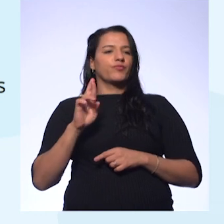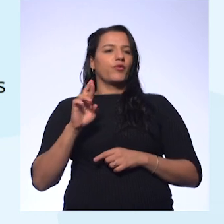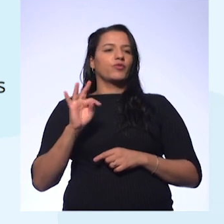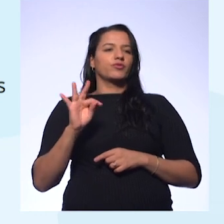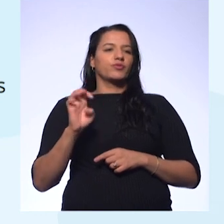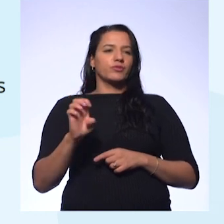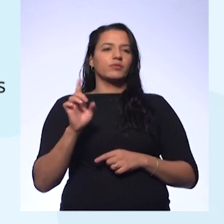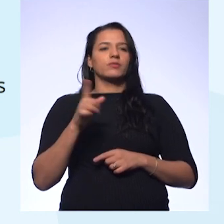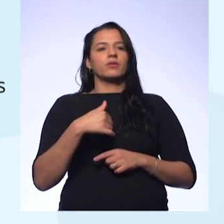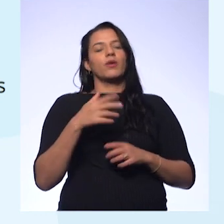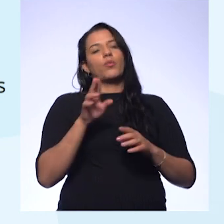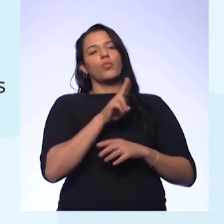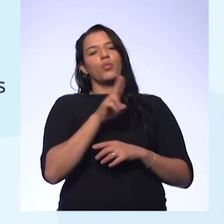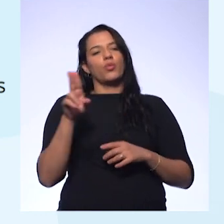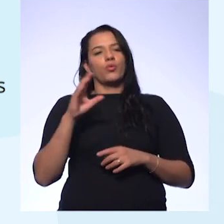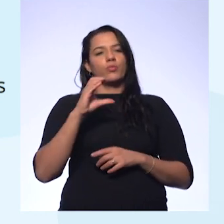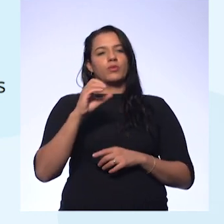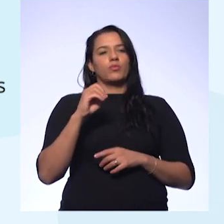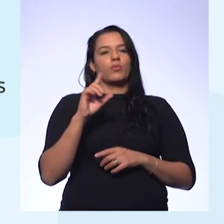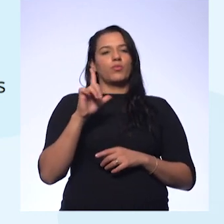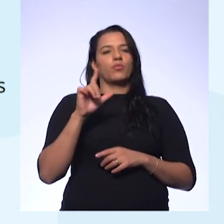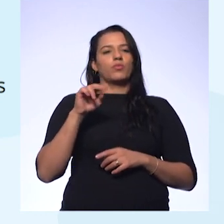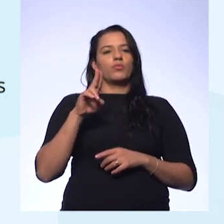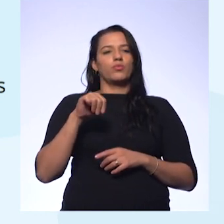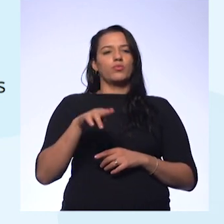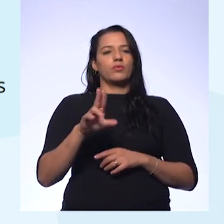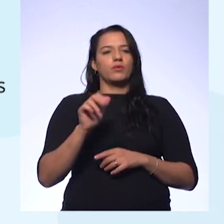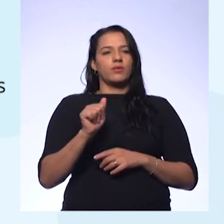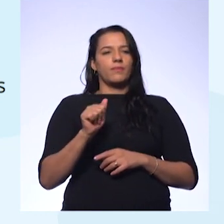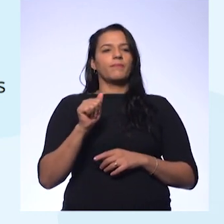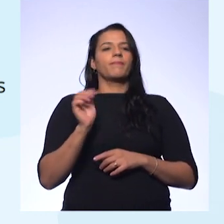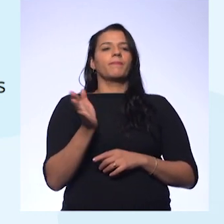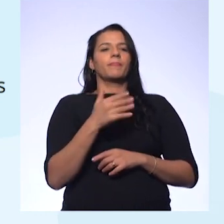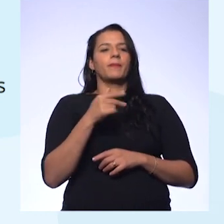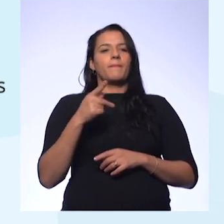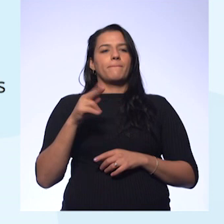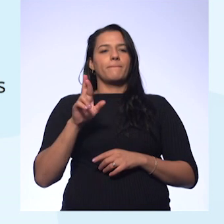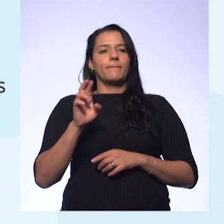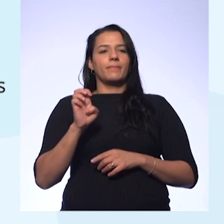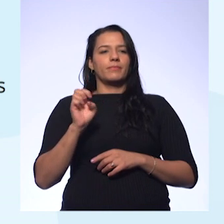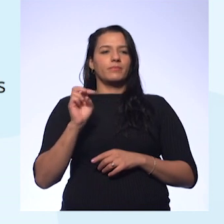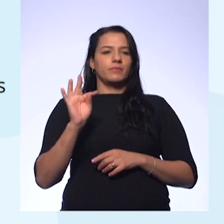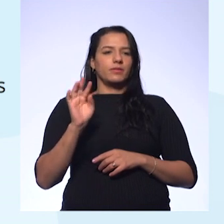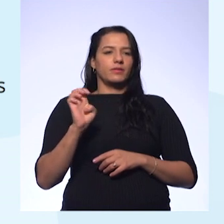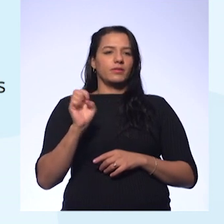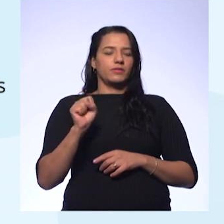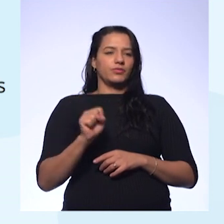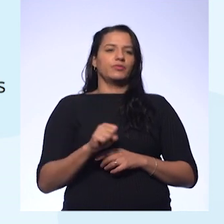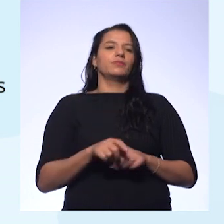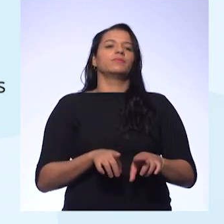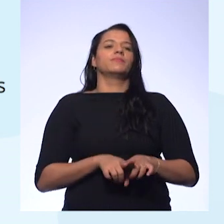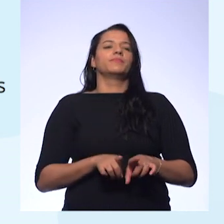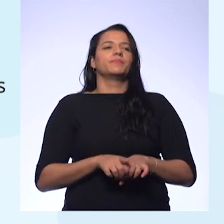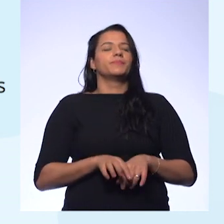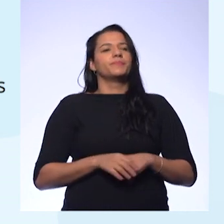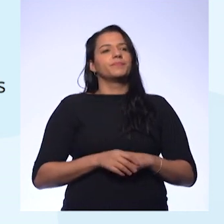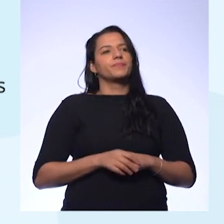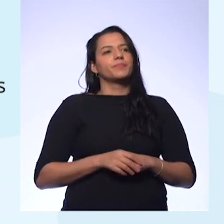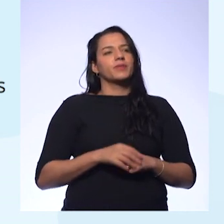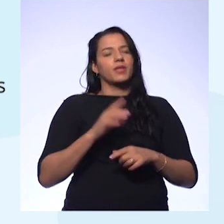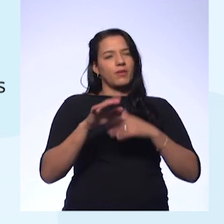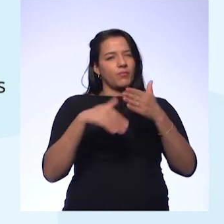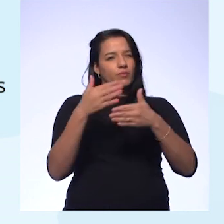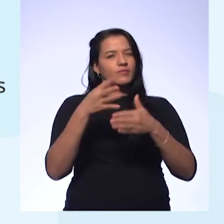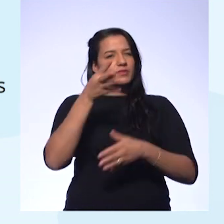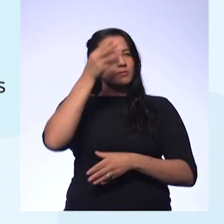Inclusive, o nome Prestes, Luiz Carlos Prestes, vocês guardem aí que a gente vai falar dele mais para frente nessa aula. E, claro,